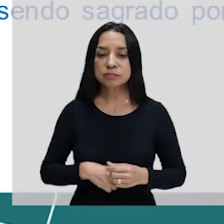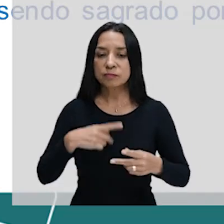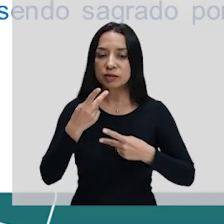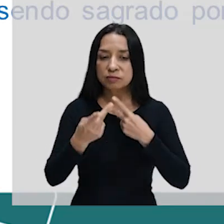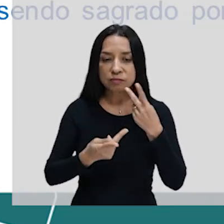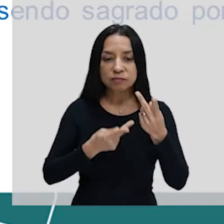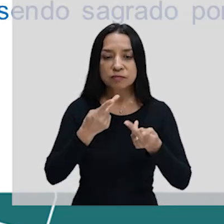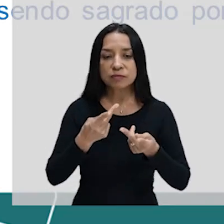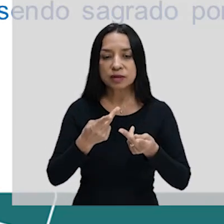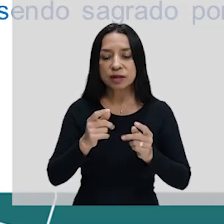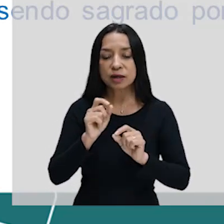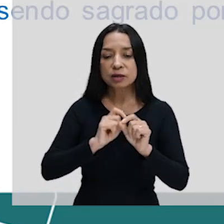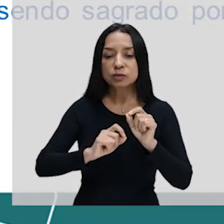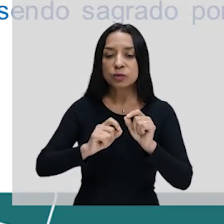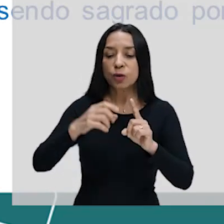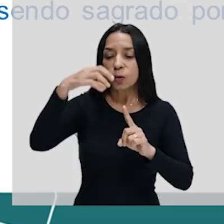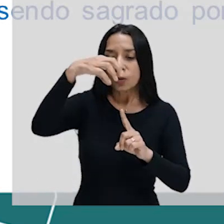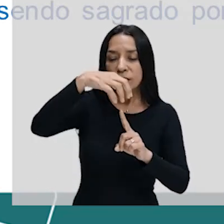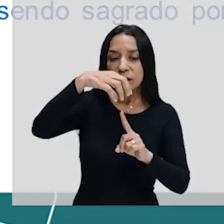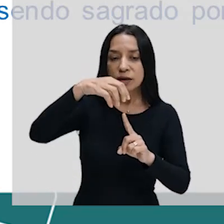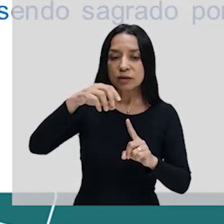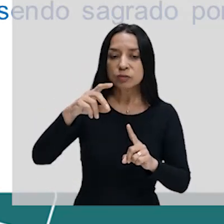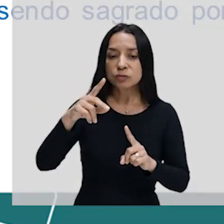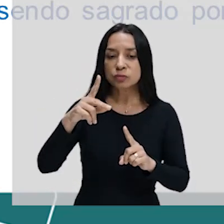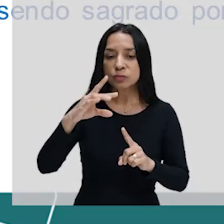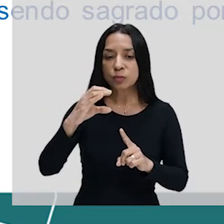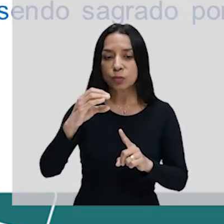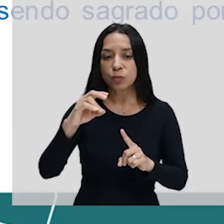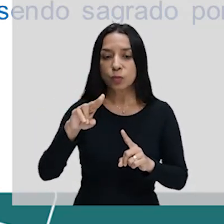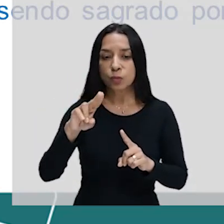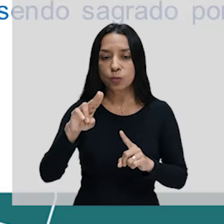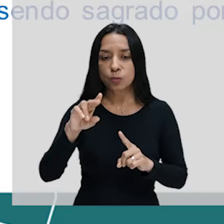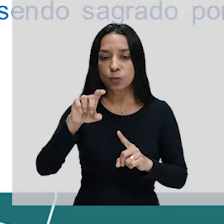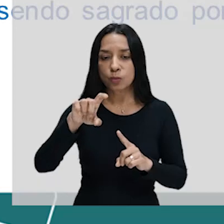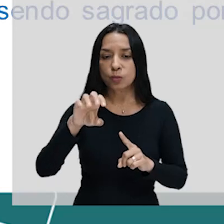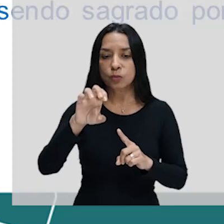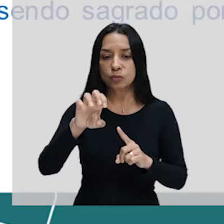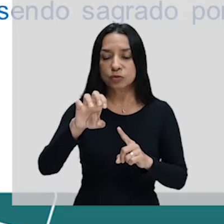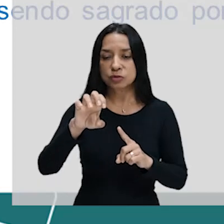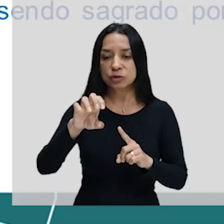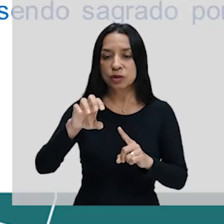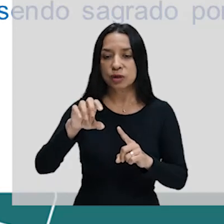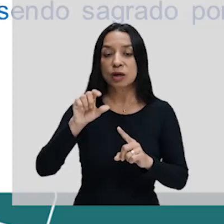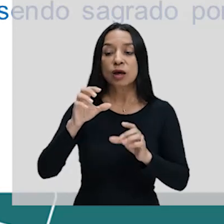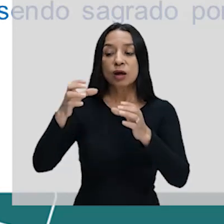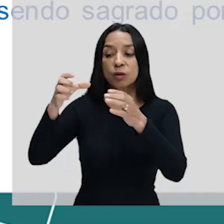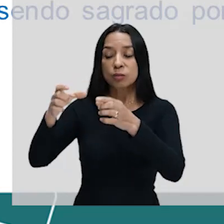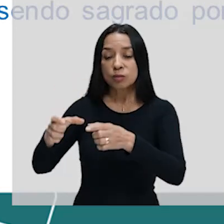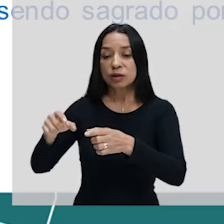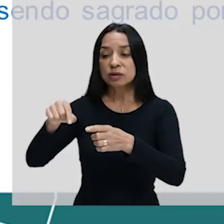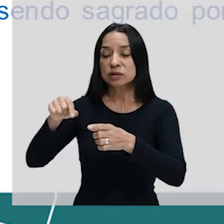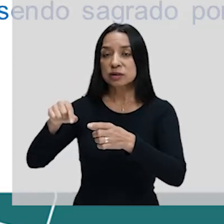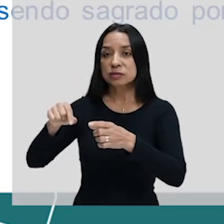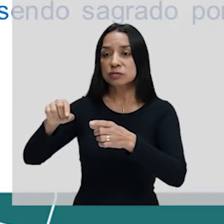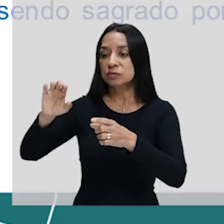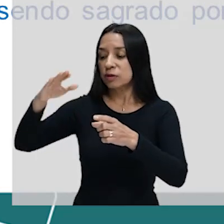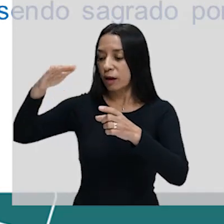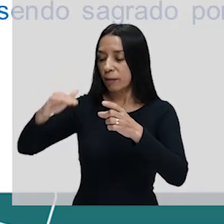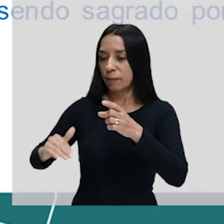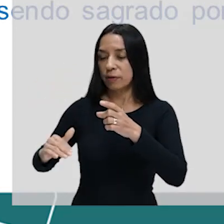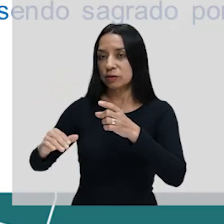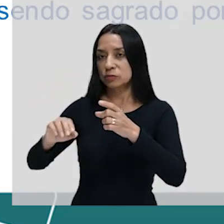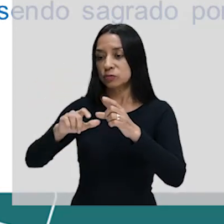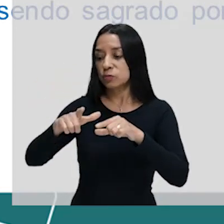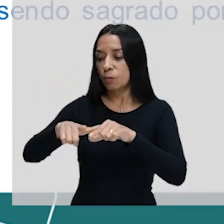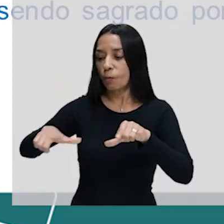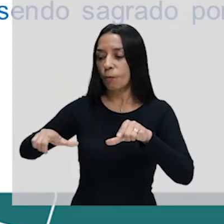do Kush, que eles estavam localizados numa região abaixo do Saara, ao sul do Egito,